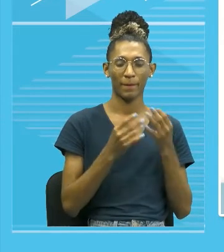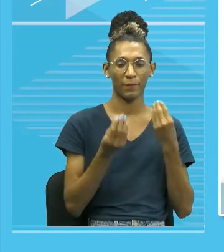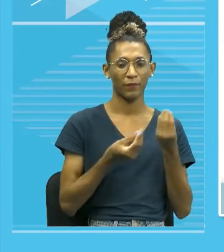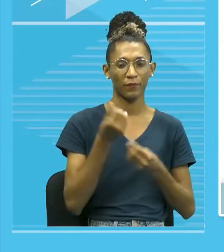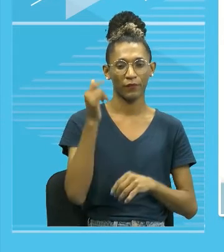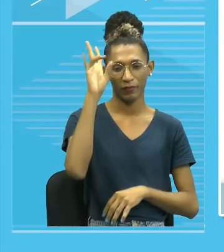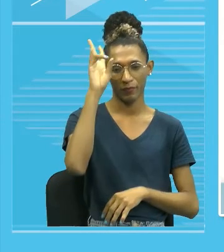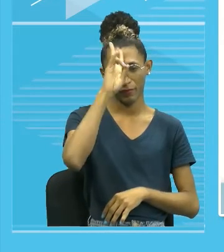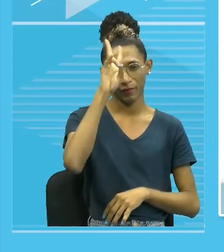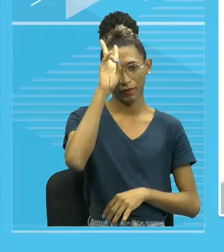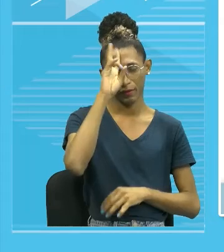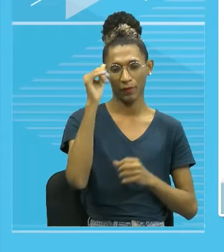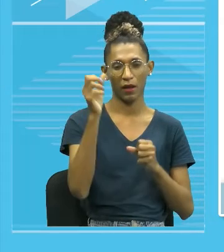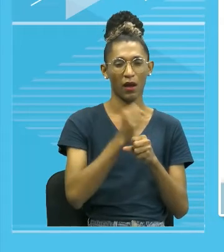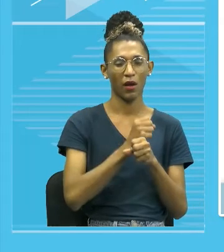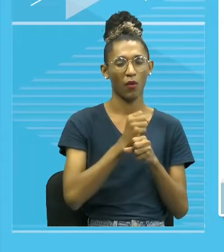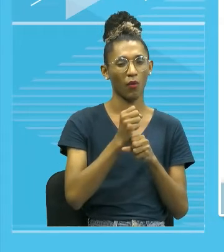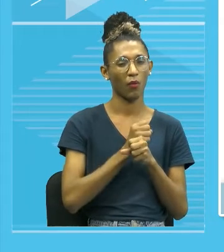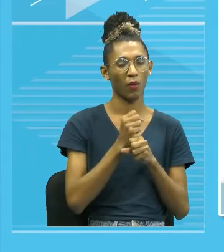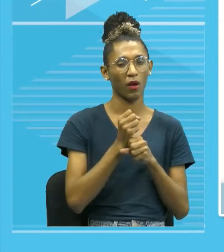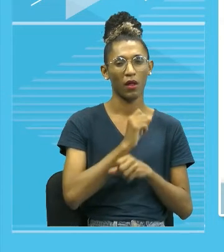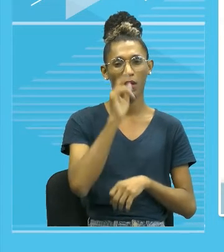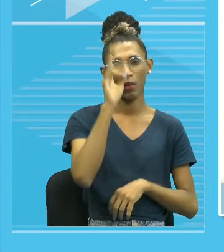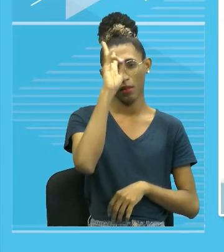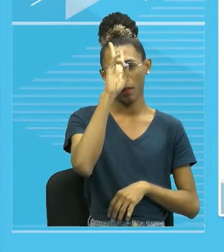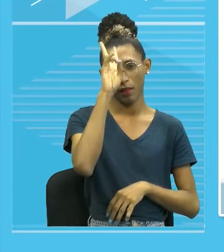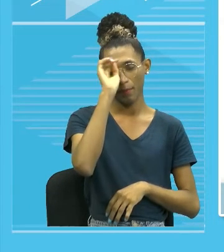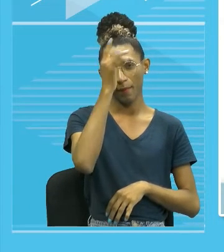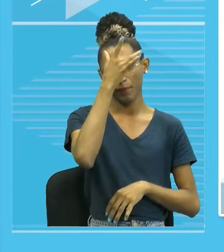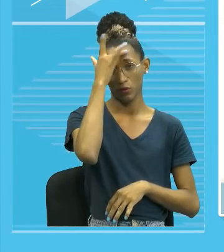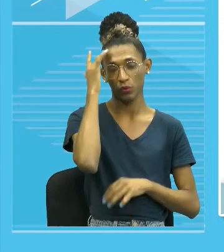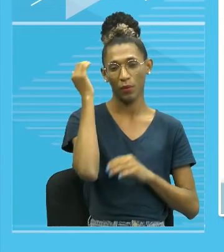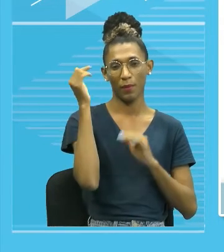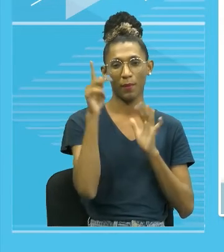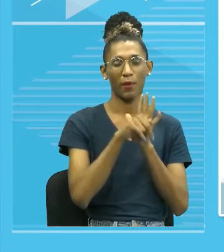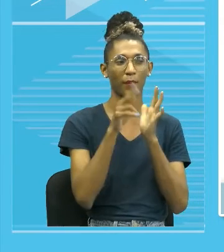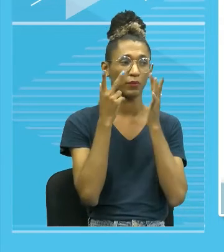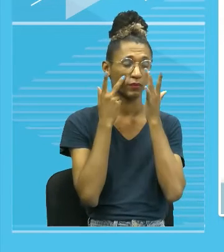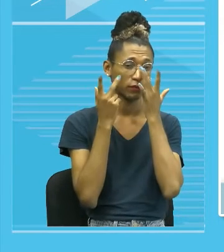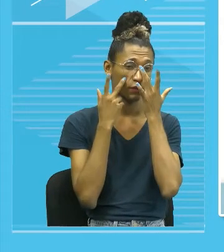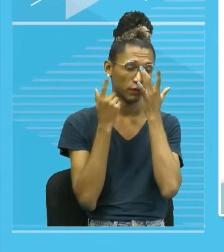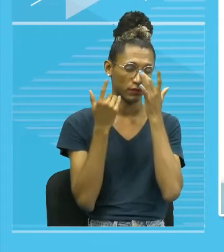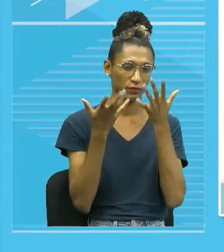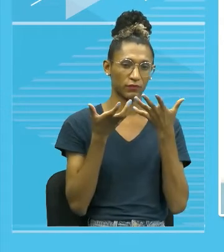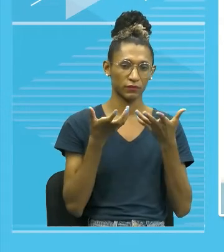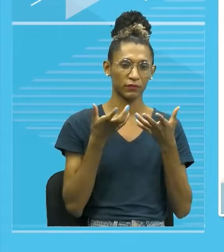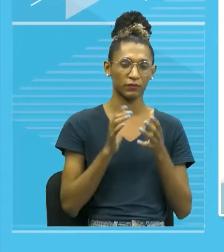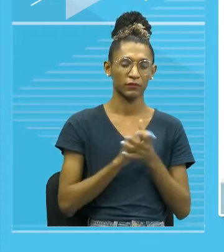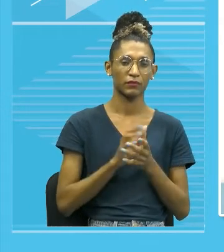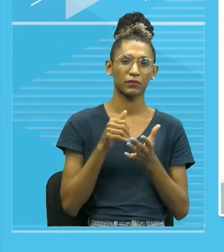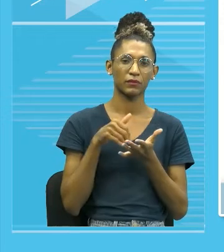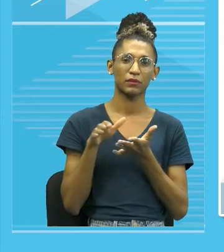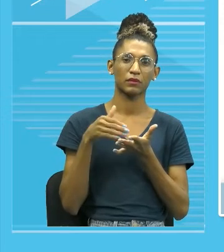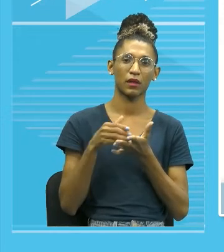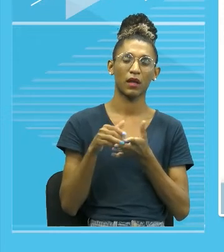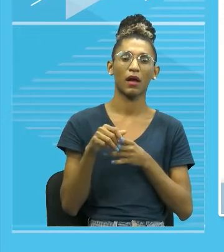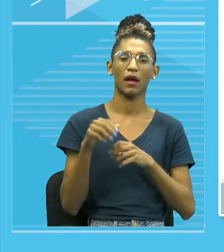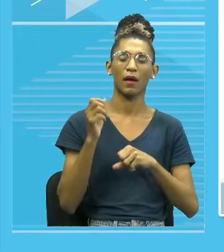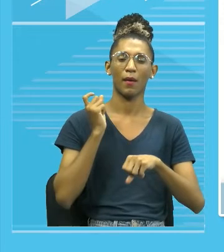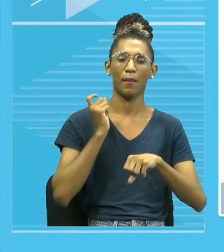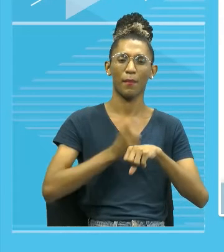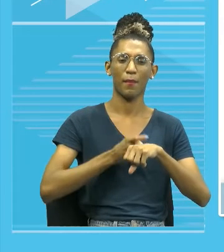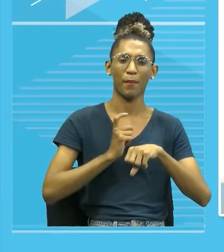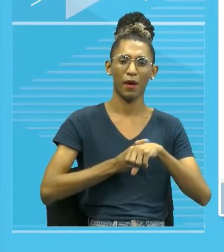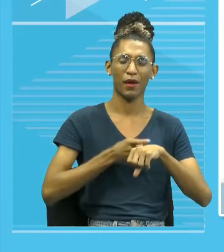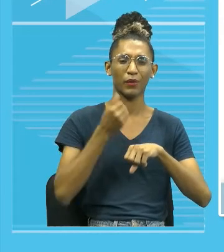faz alguns anos né pessoal lá do Ceará querendo exportar Rapadura com o nome rapadura não podia usar o